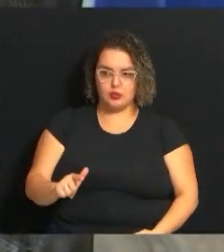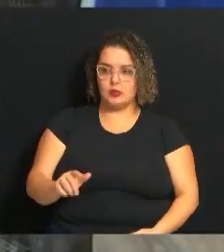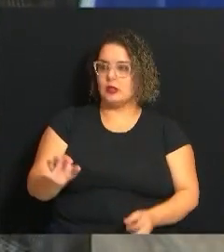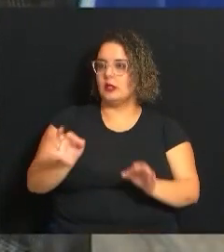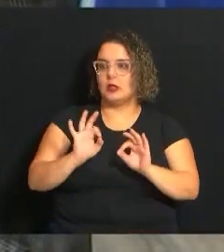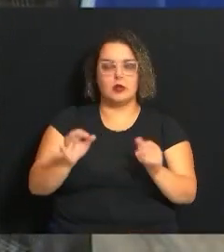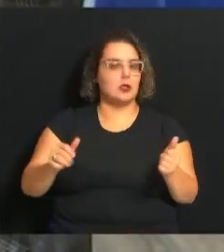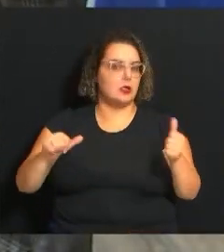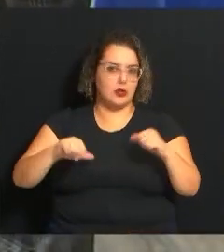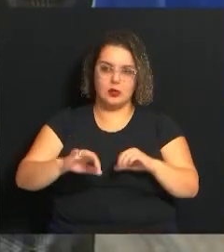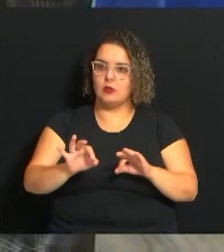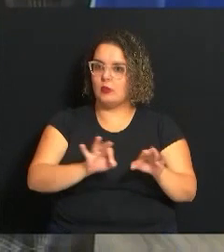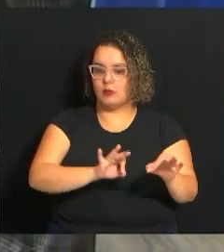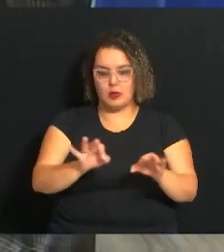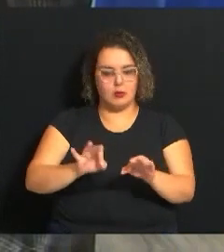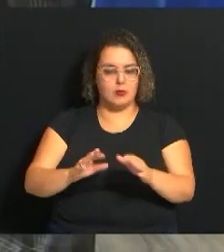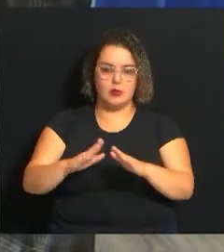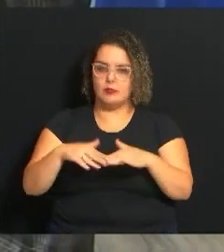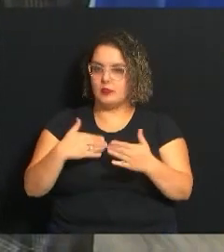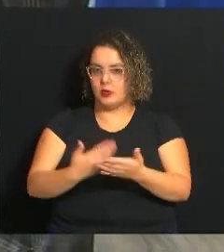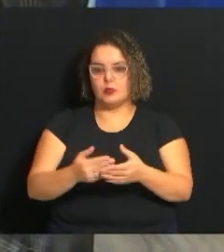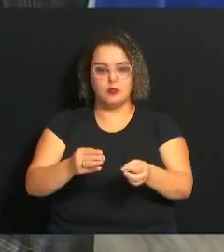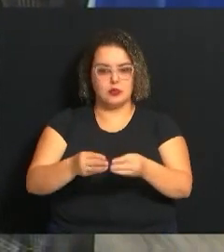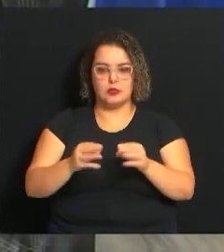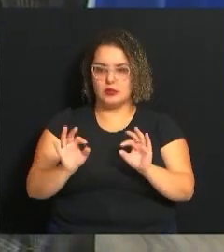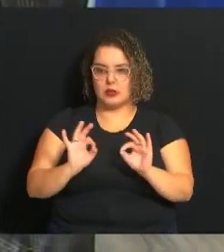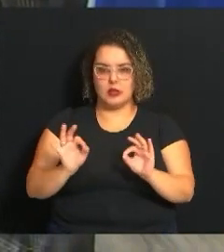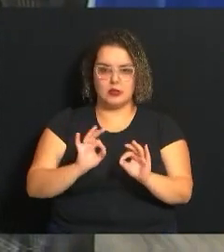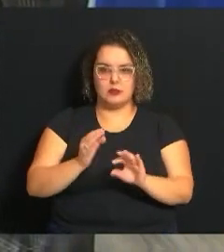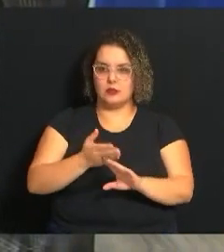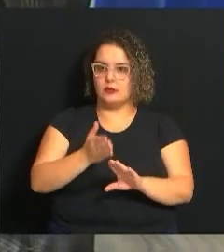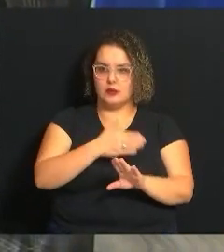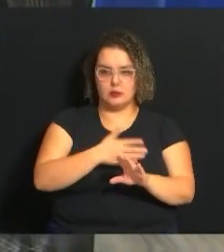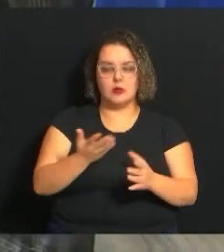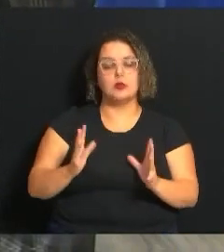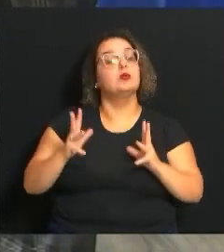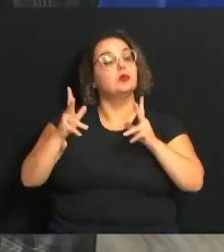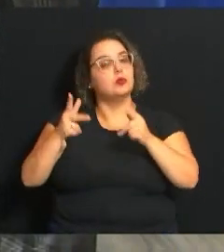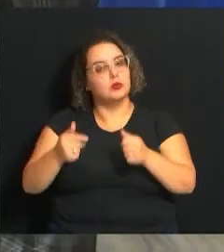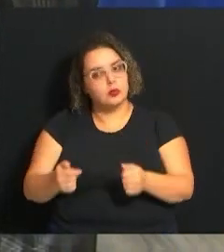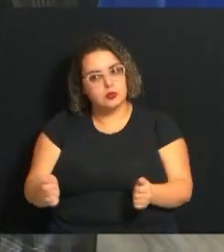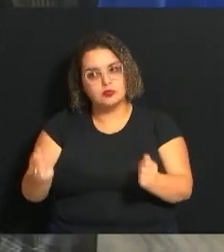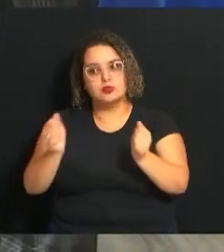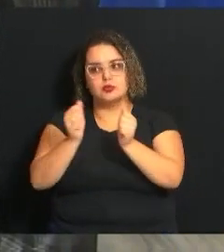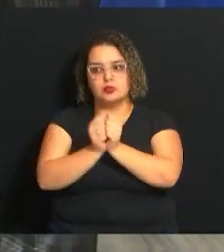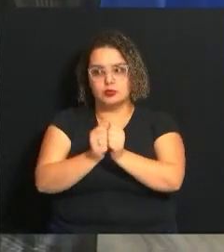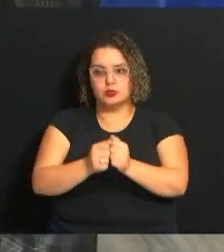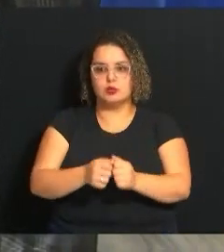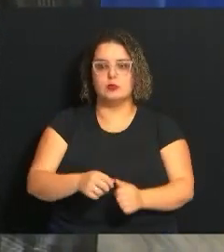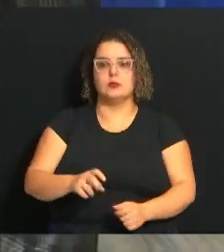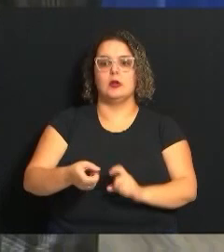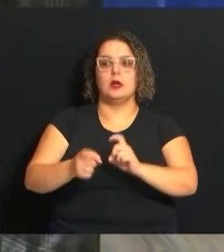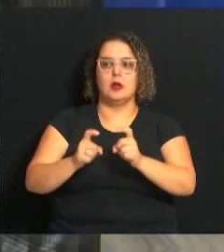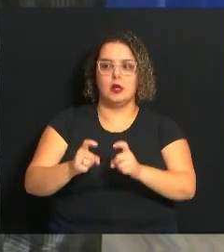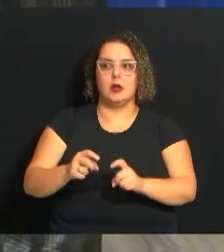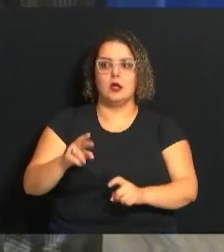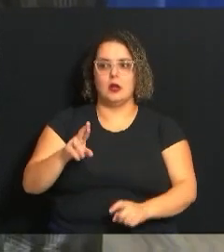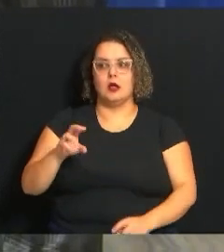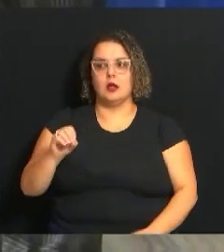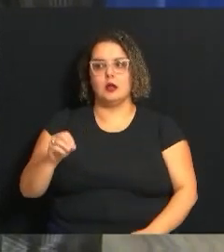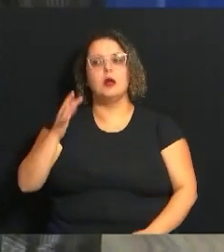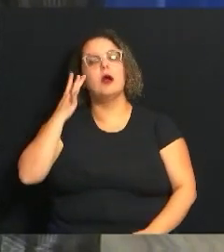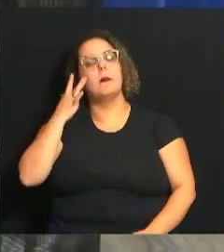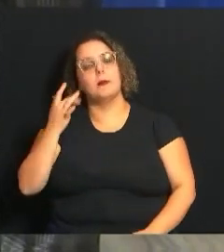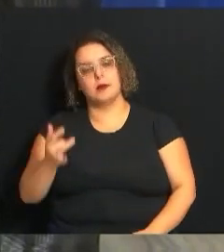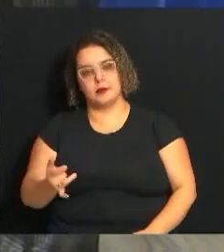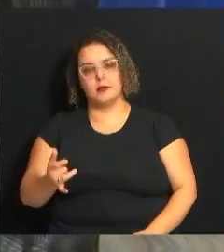que nenhum projeto, requerimento, moção vai ficar para trás. Todos, então, vão passar para a reunião ordinária de amanhã,